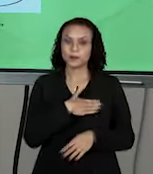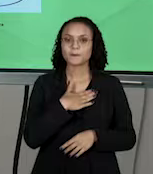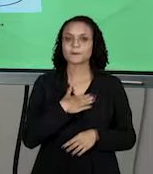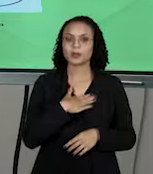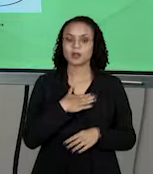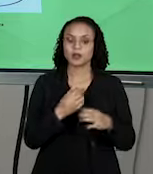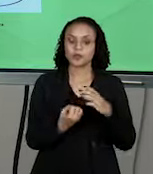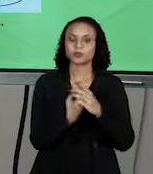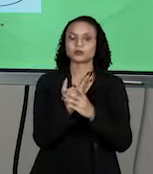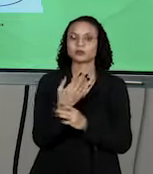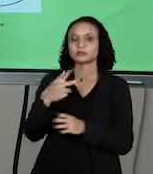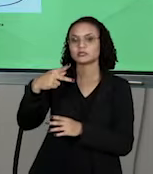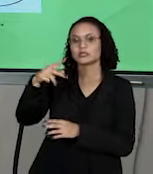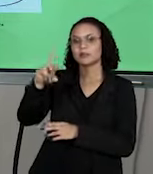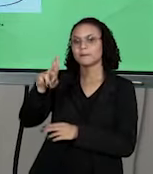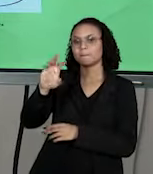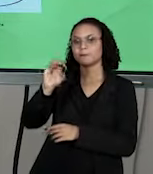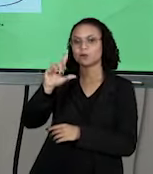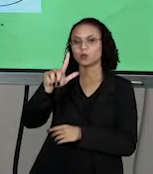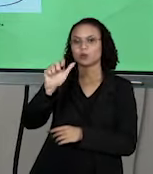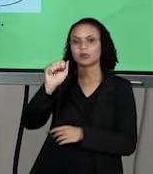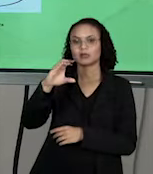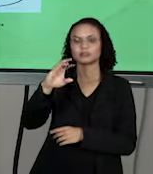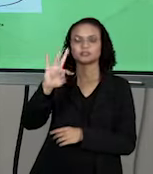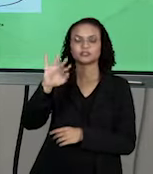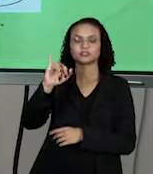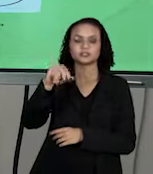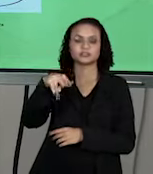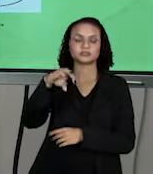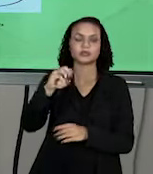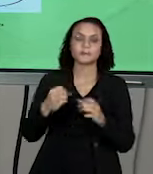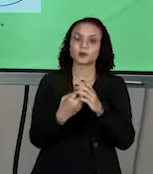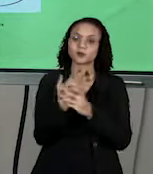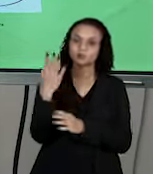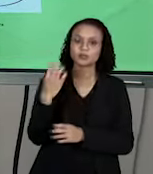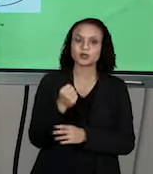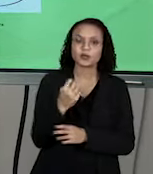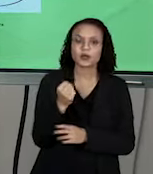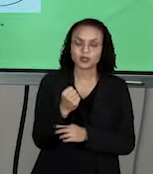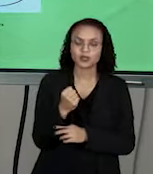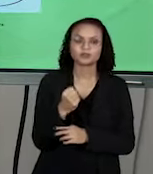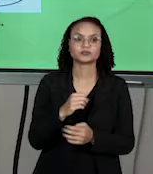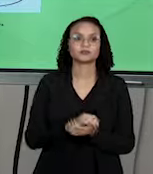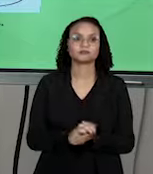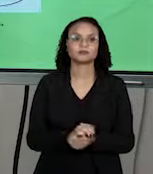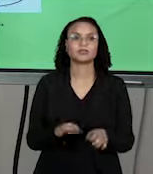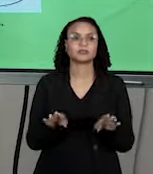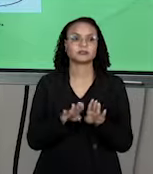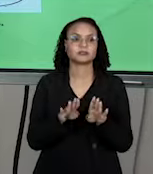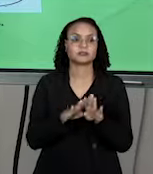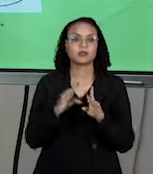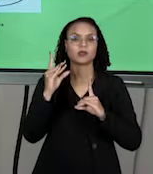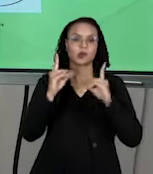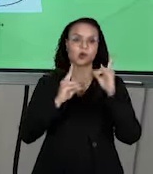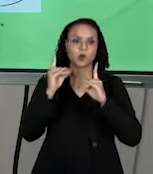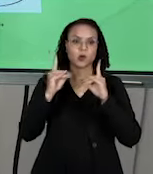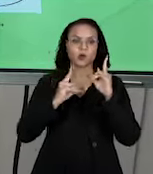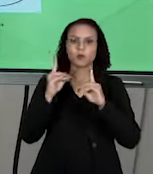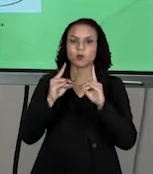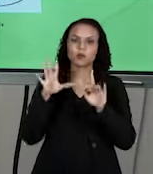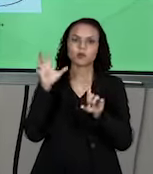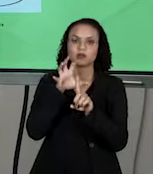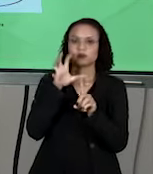a produção do leite. Ela produz o hormônio antidiurético que vai atuar lá nos néfrons,